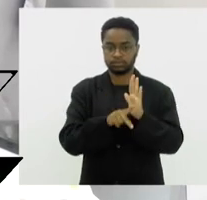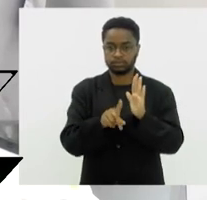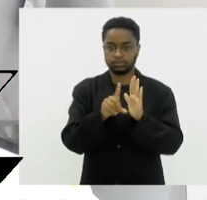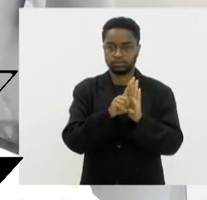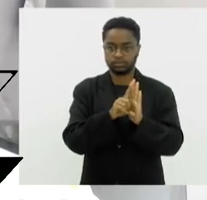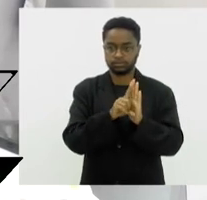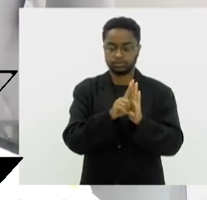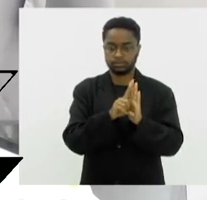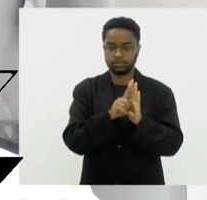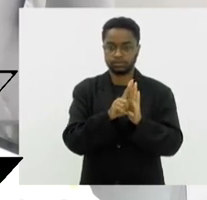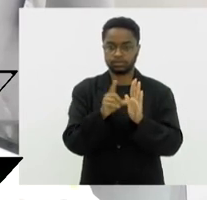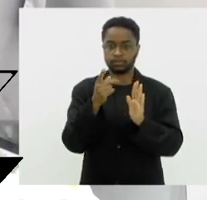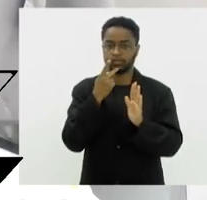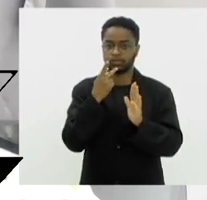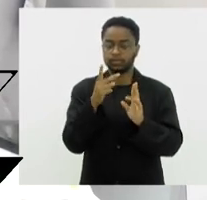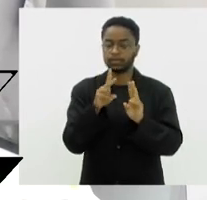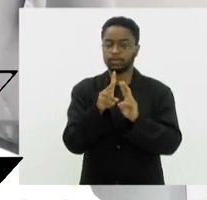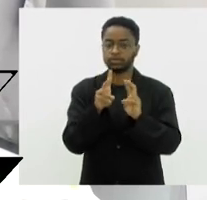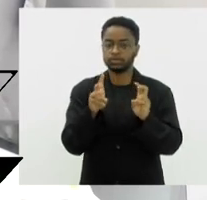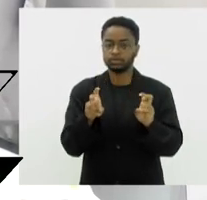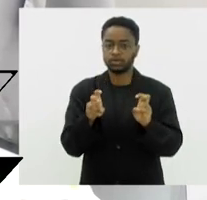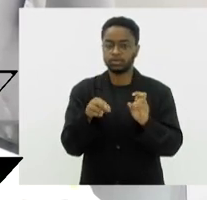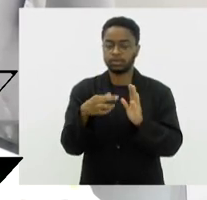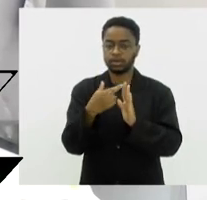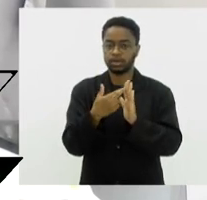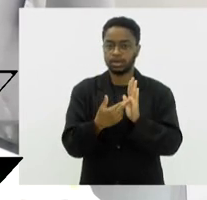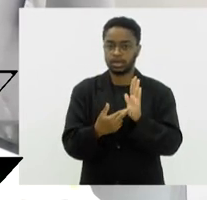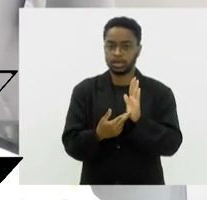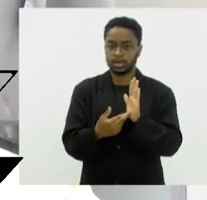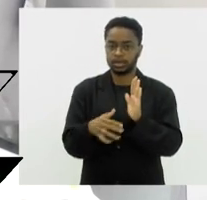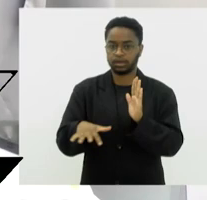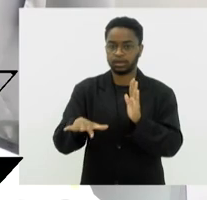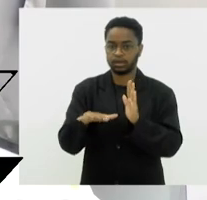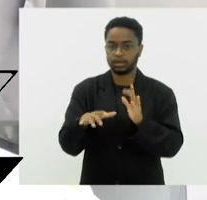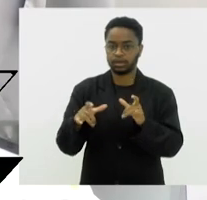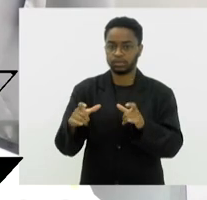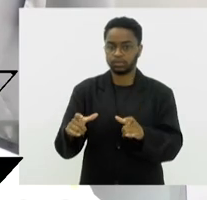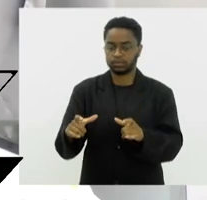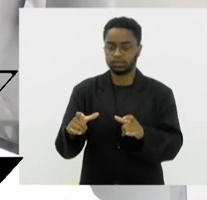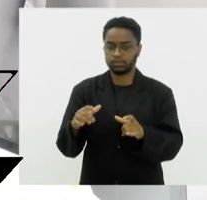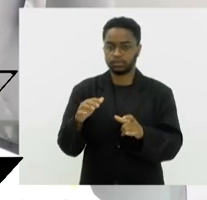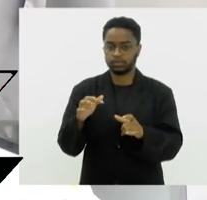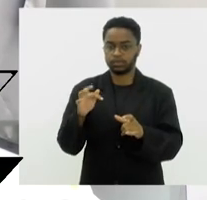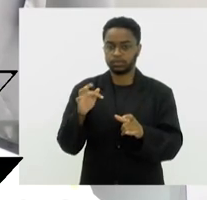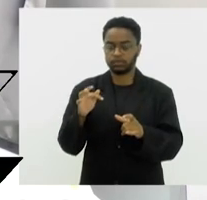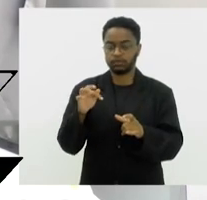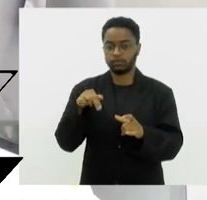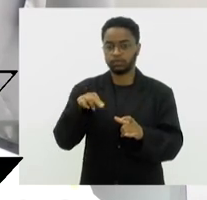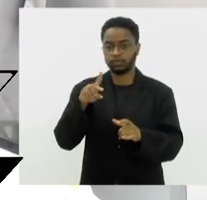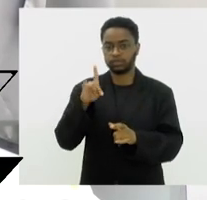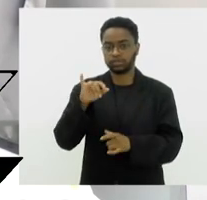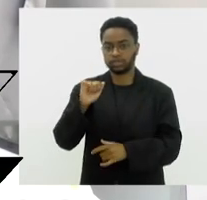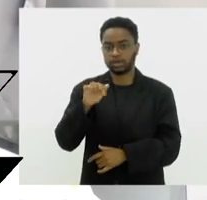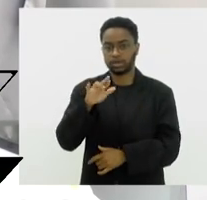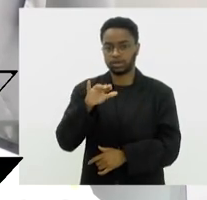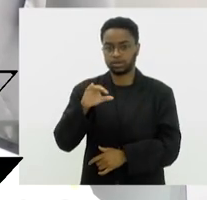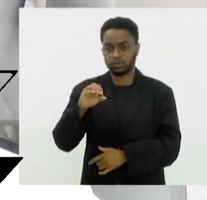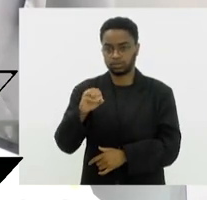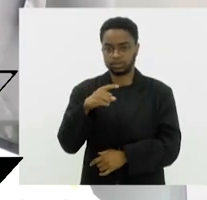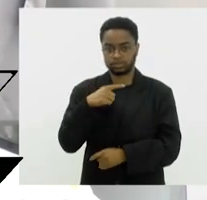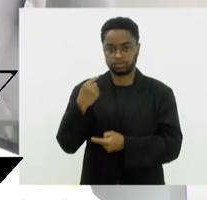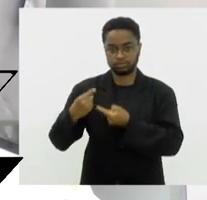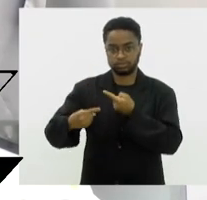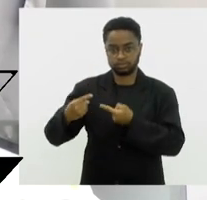que mencionam o tema de regularização fundiária. Veio a discussão durante